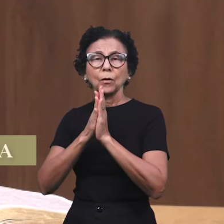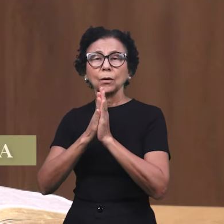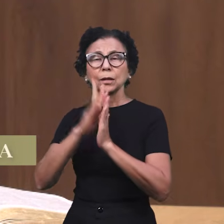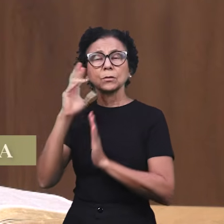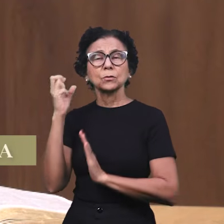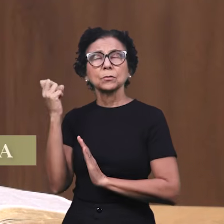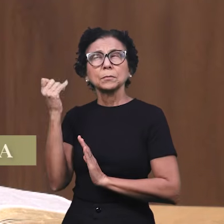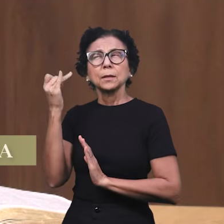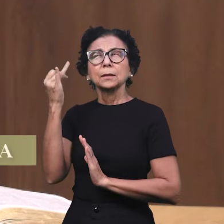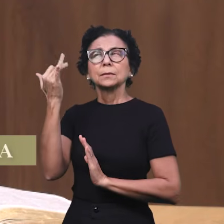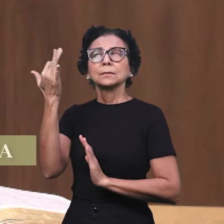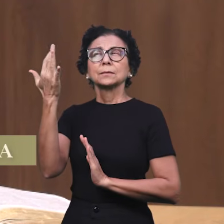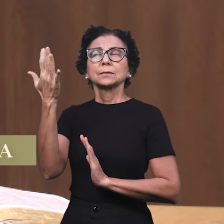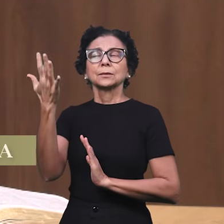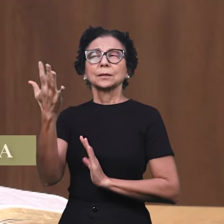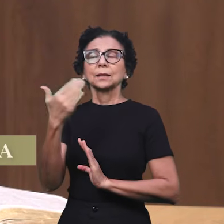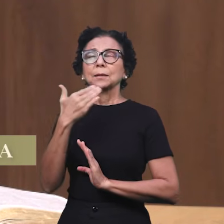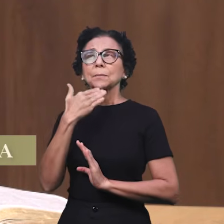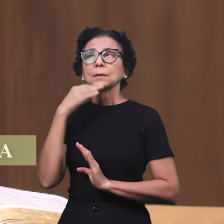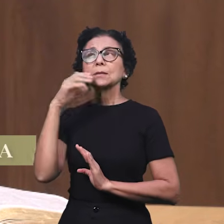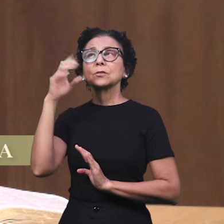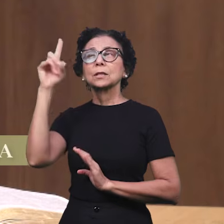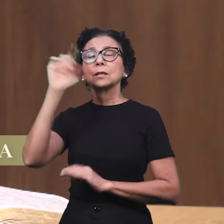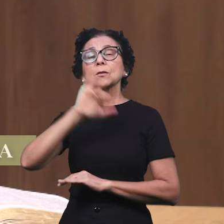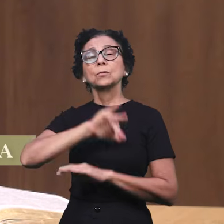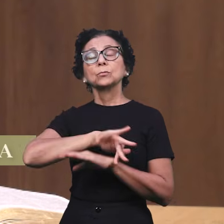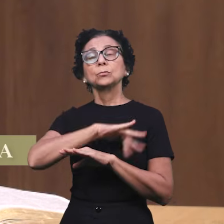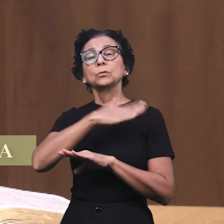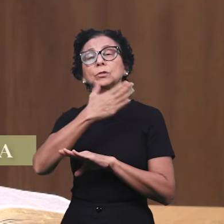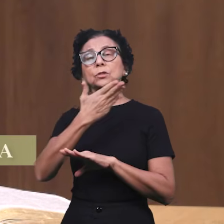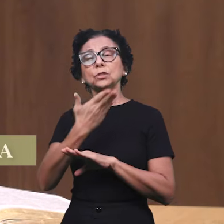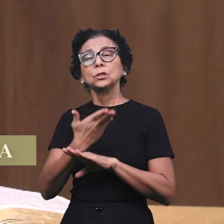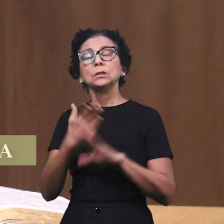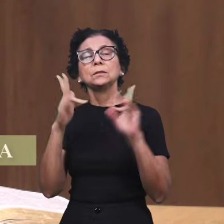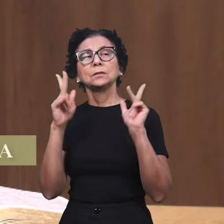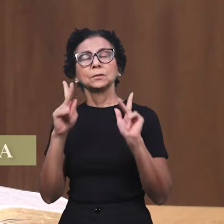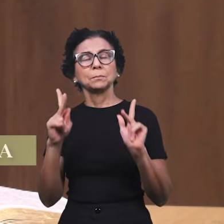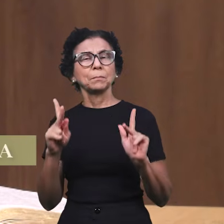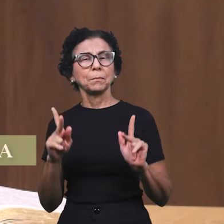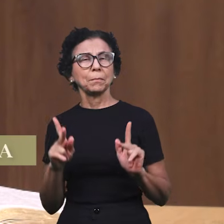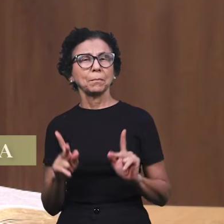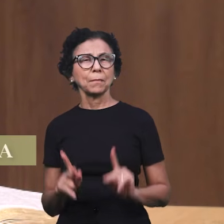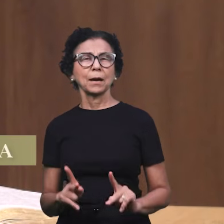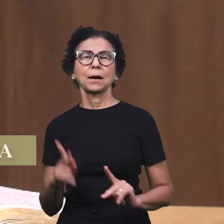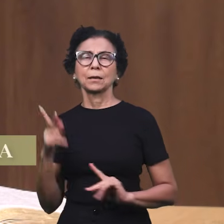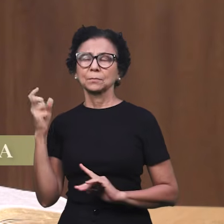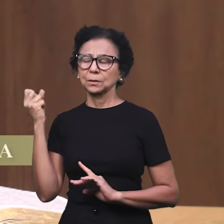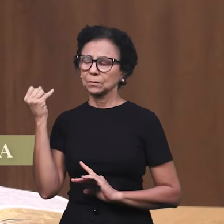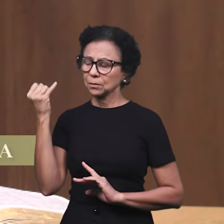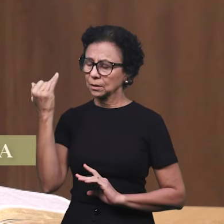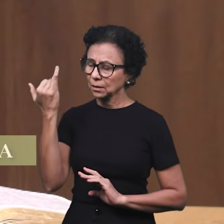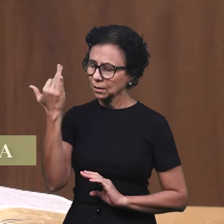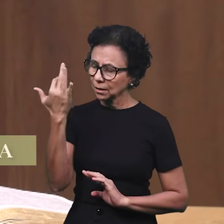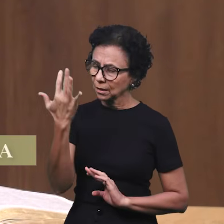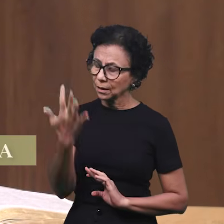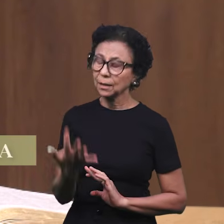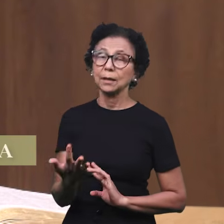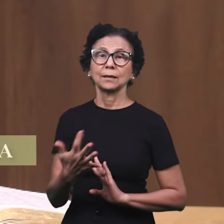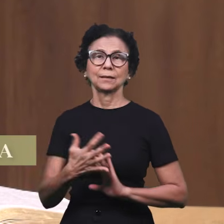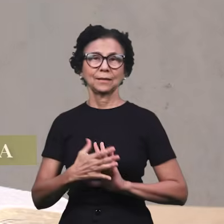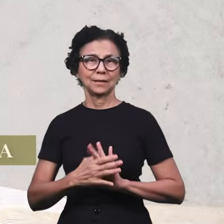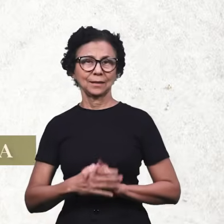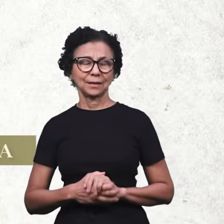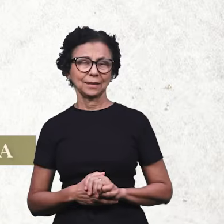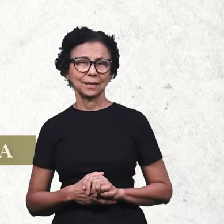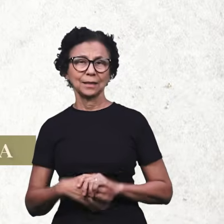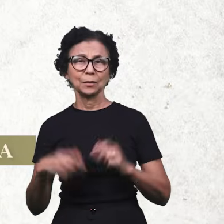está buscando, ela está desfrutando da bondade do Senhor, né? Como diz lá em Salmos 23, né?